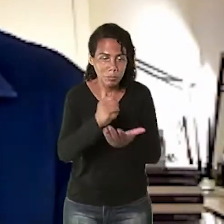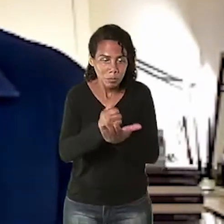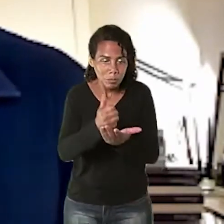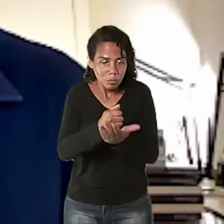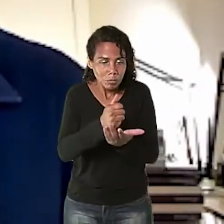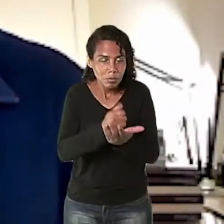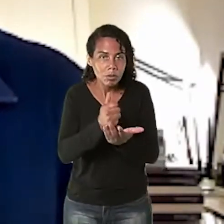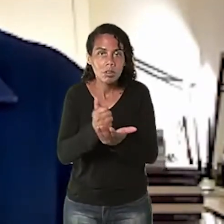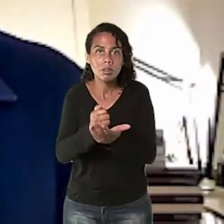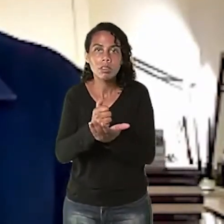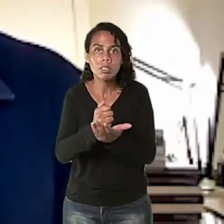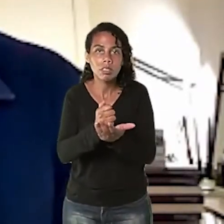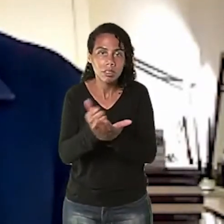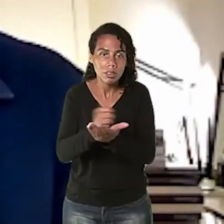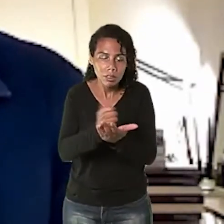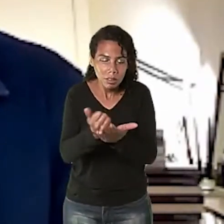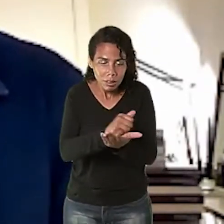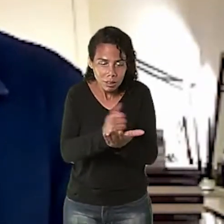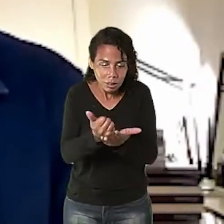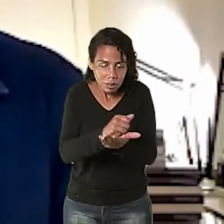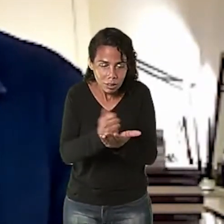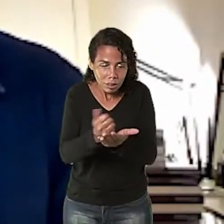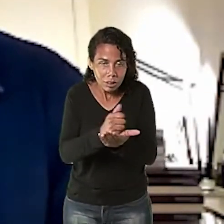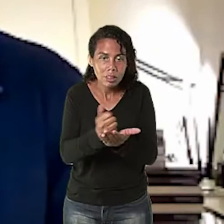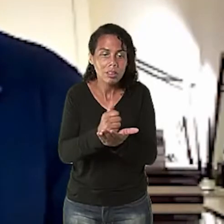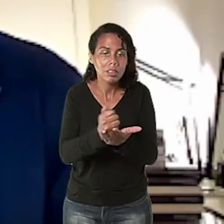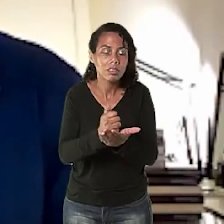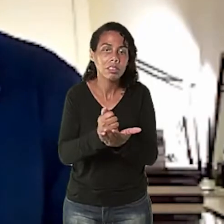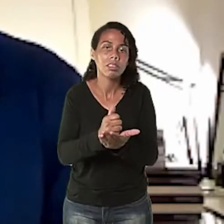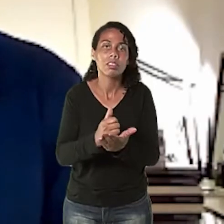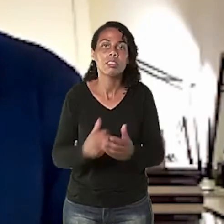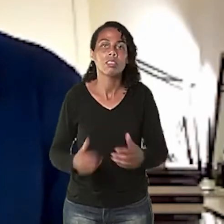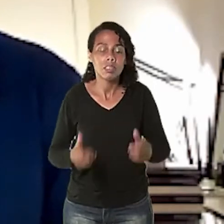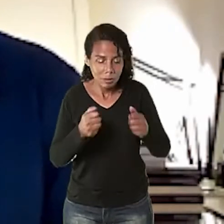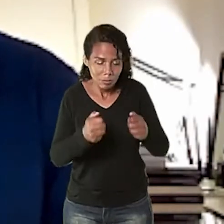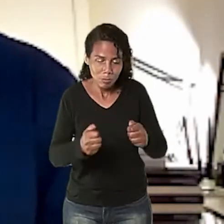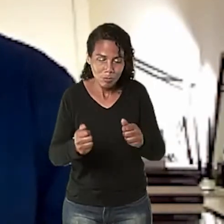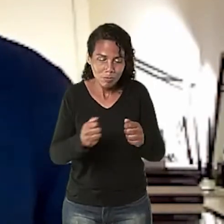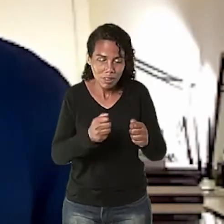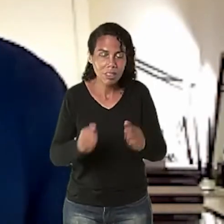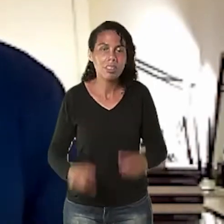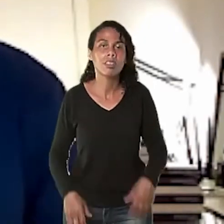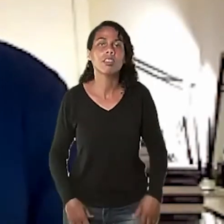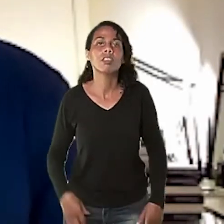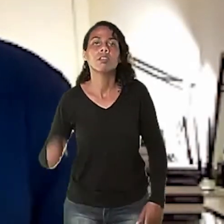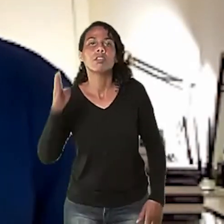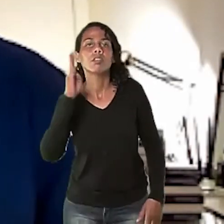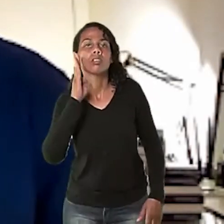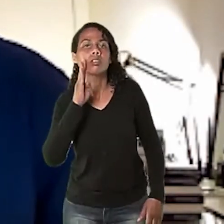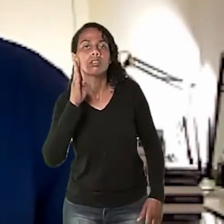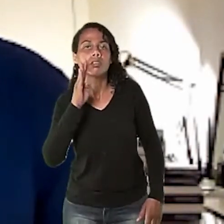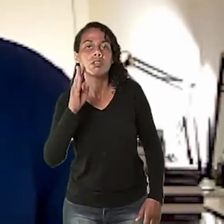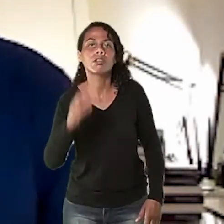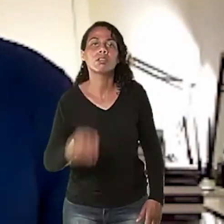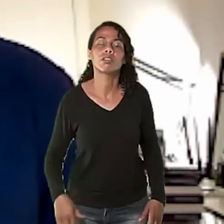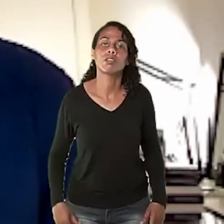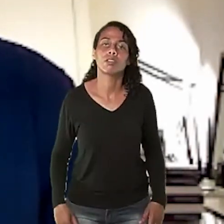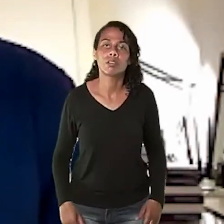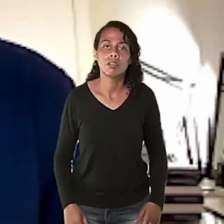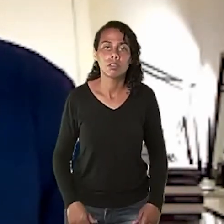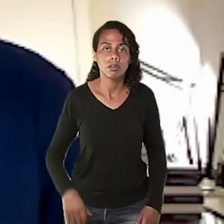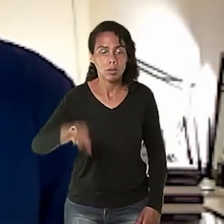Enfim, na verdade, a conclusão que eu chego é que eu não quero muito me perder na internet. Eu acho que às vezes é necessário, porque a gente está trancado em casa.